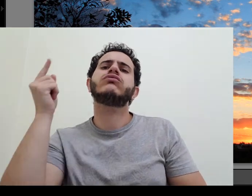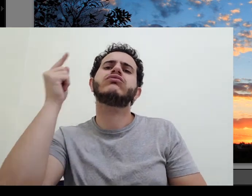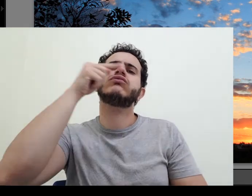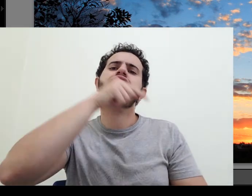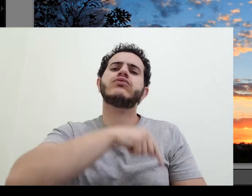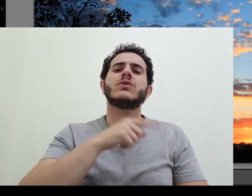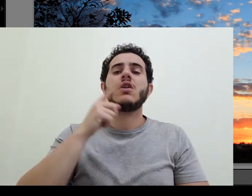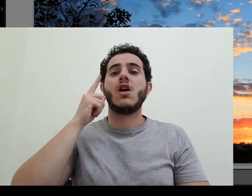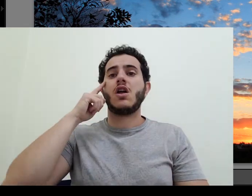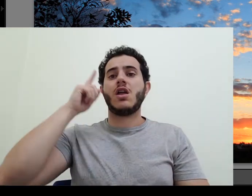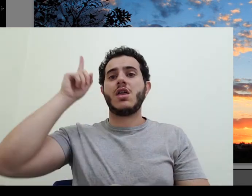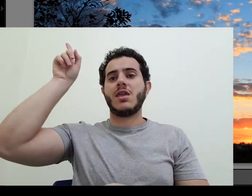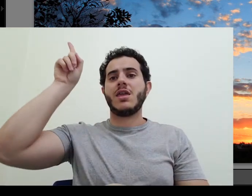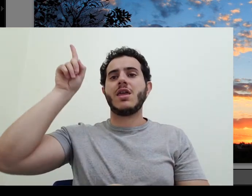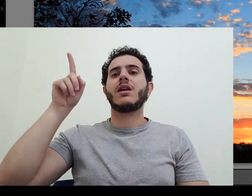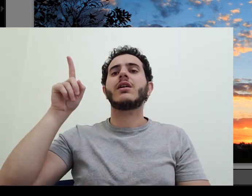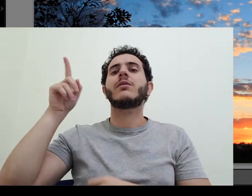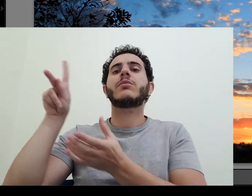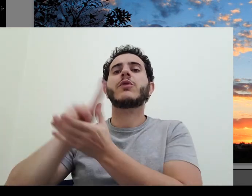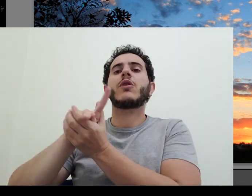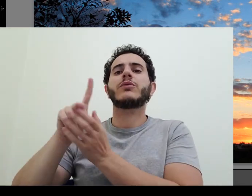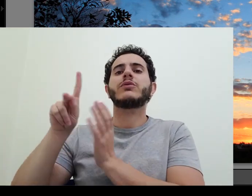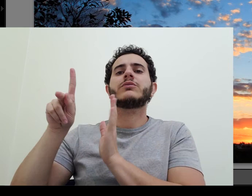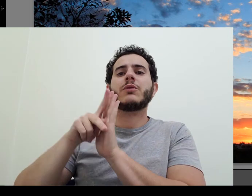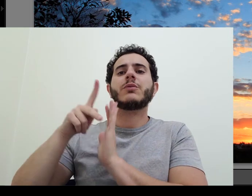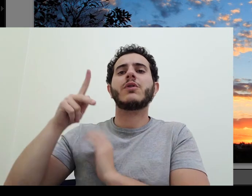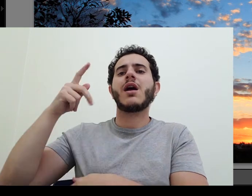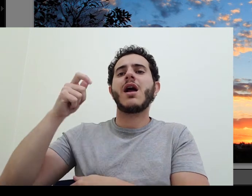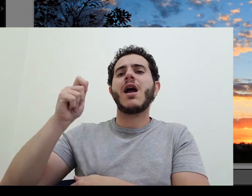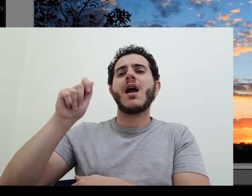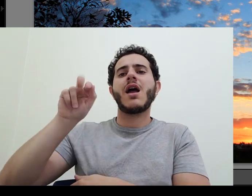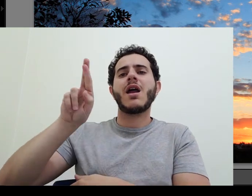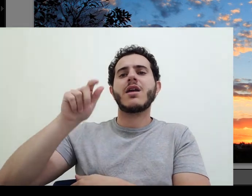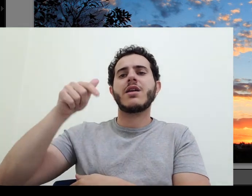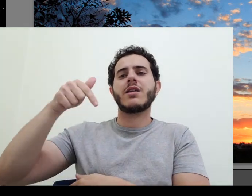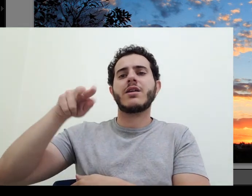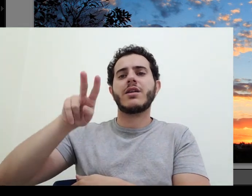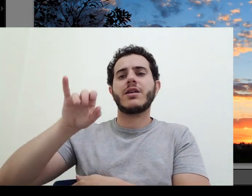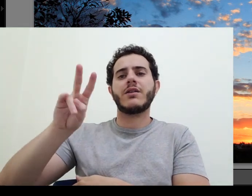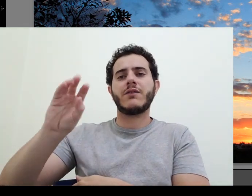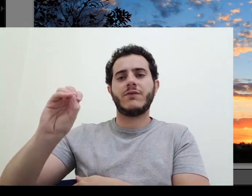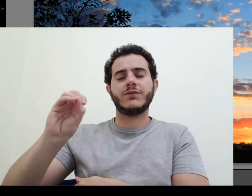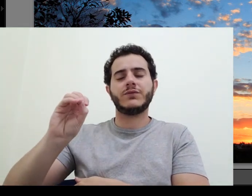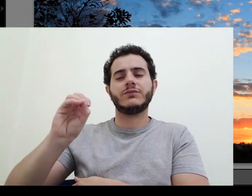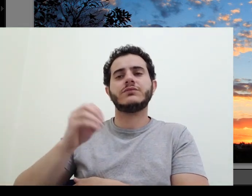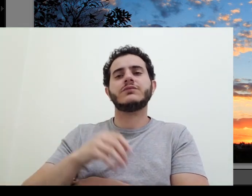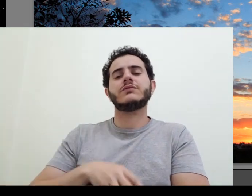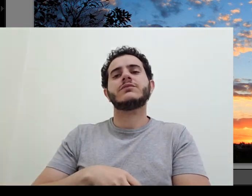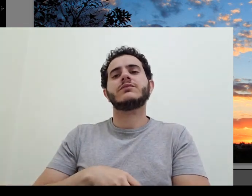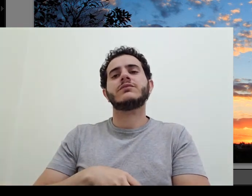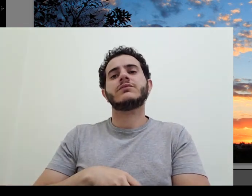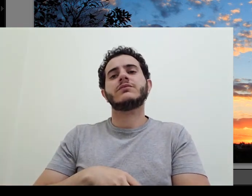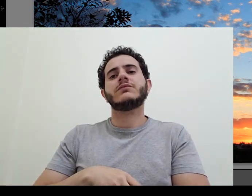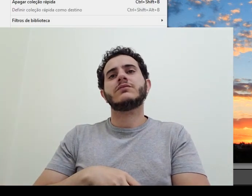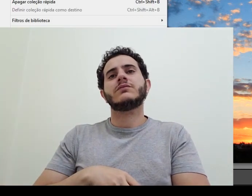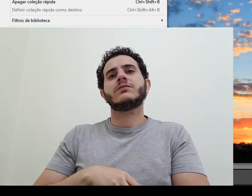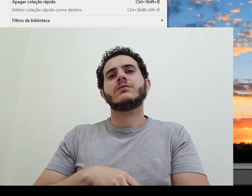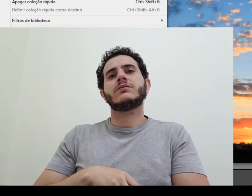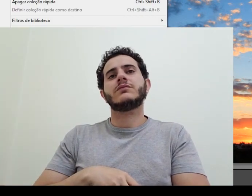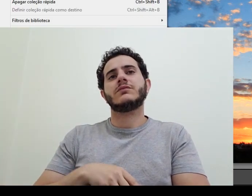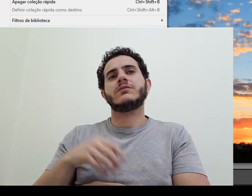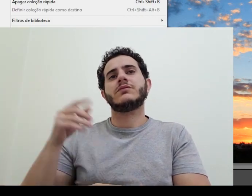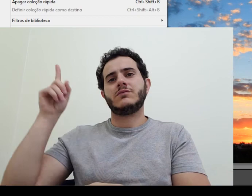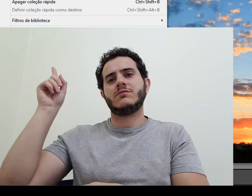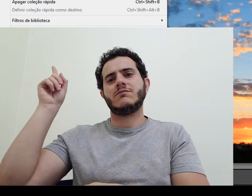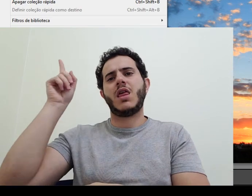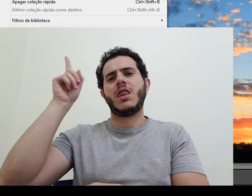Se você vier no menu Arquivo,